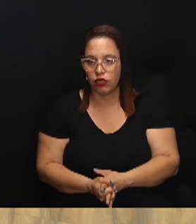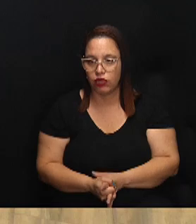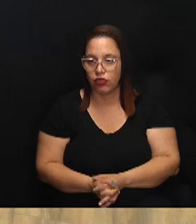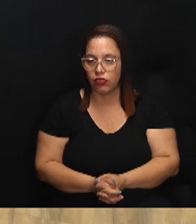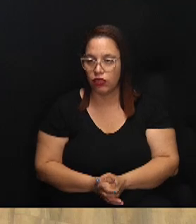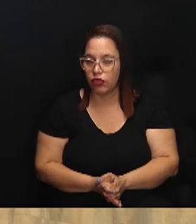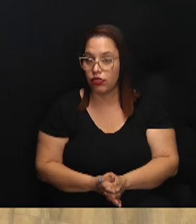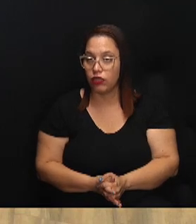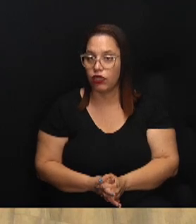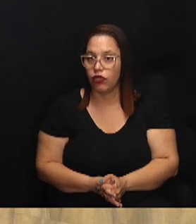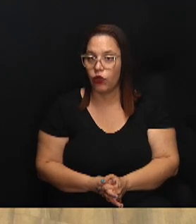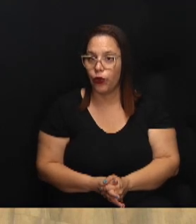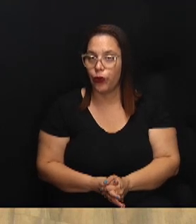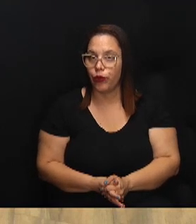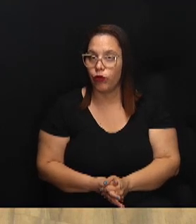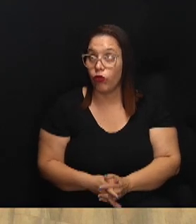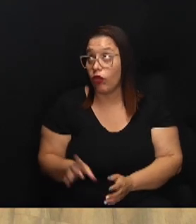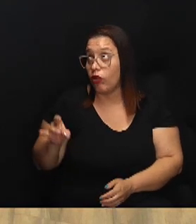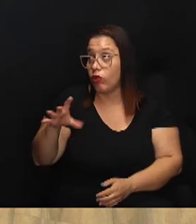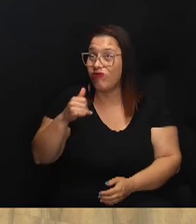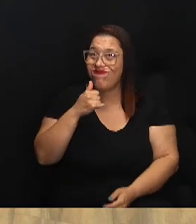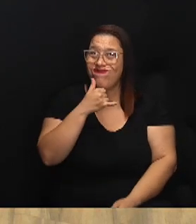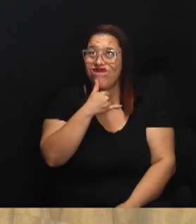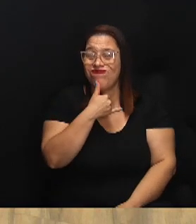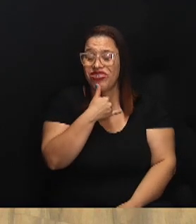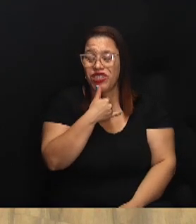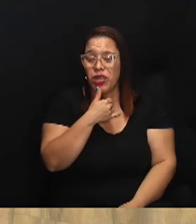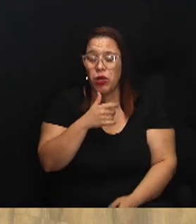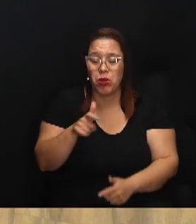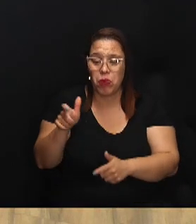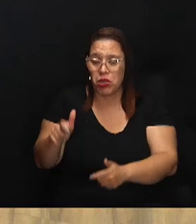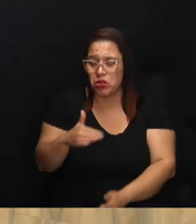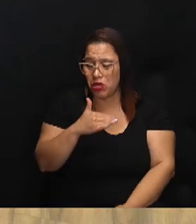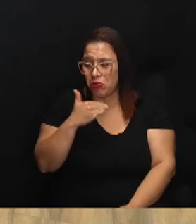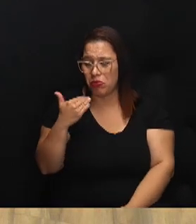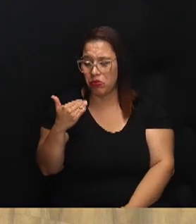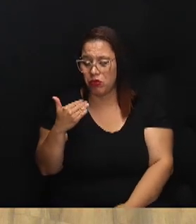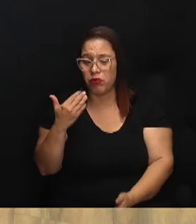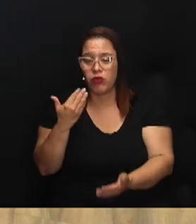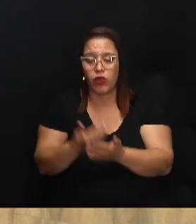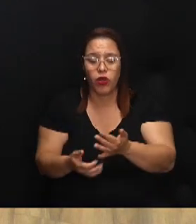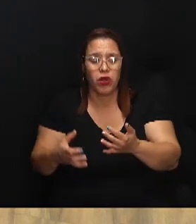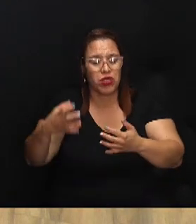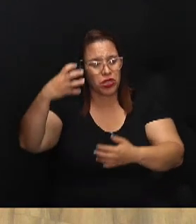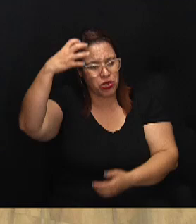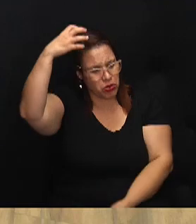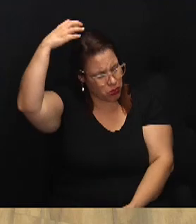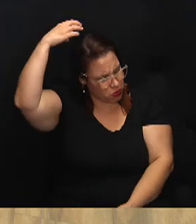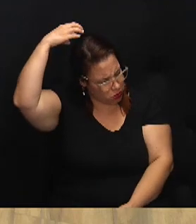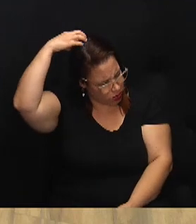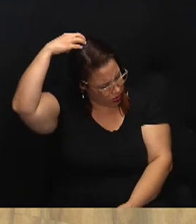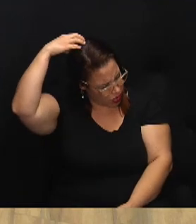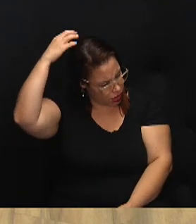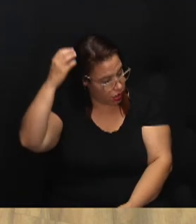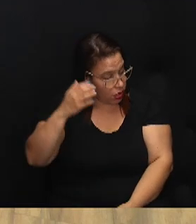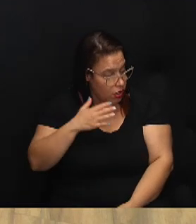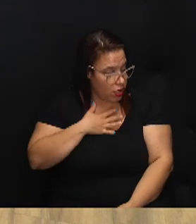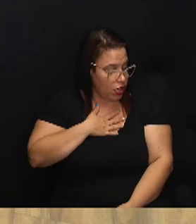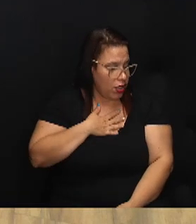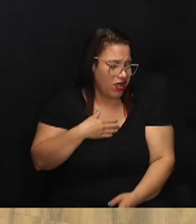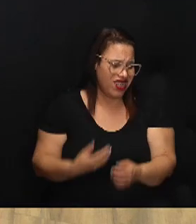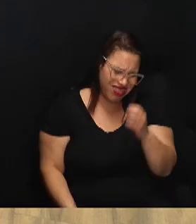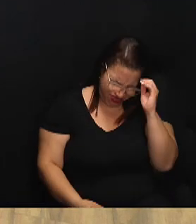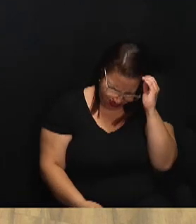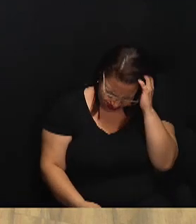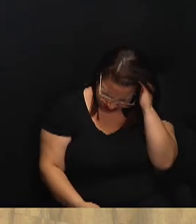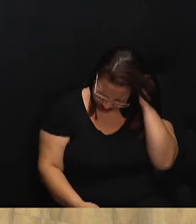a pessoa se sente culpada, não só triste pela pessoa que morreu, né, lamento, perda, mas se sente culpada, né, começa a se martirizar,